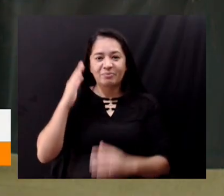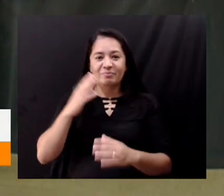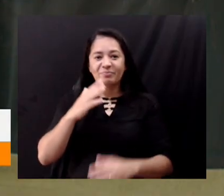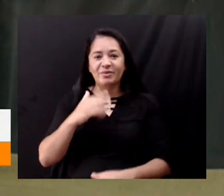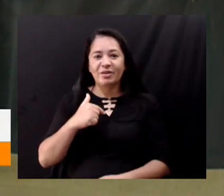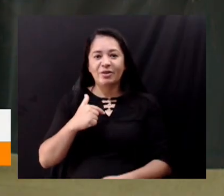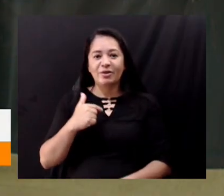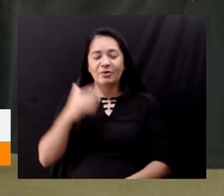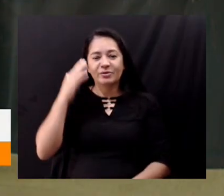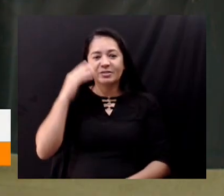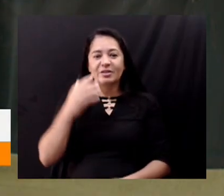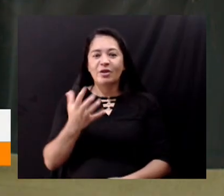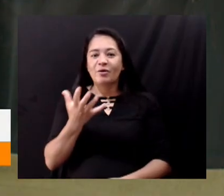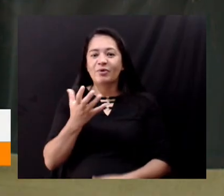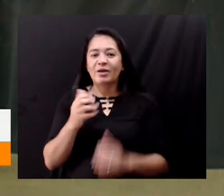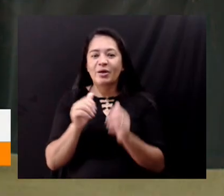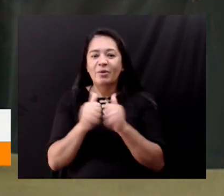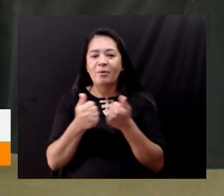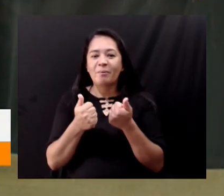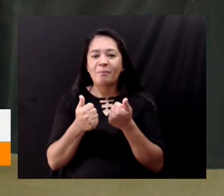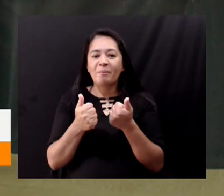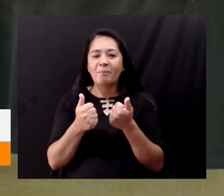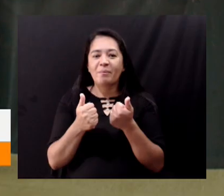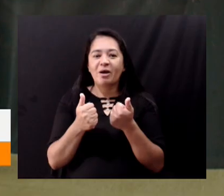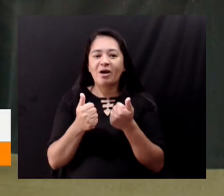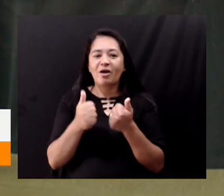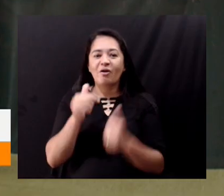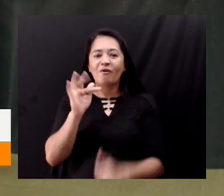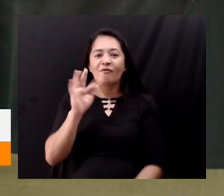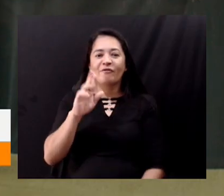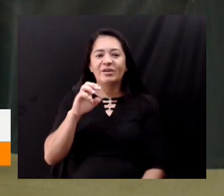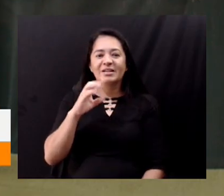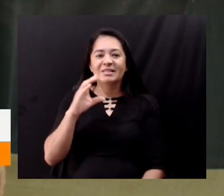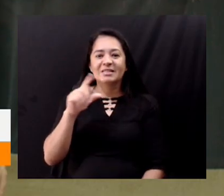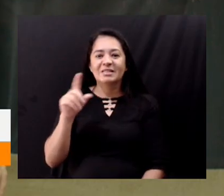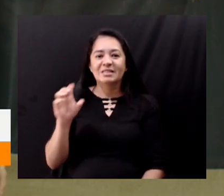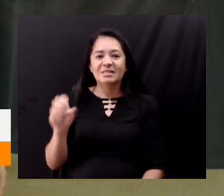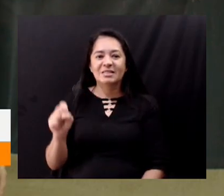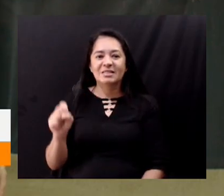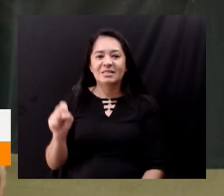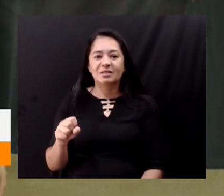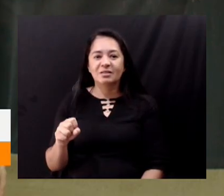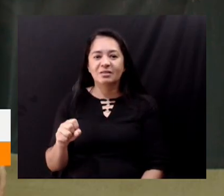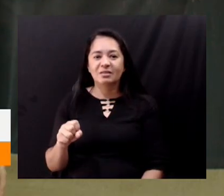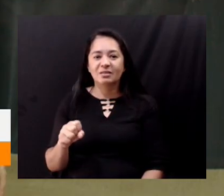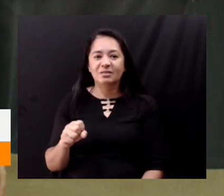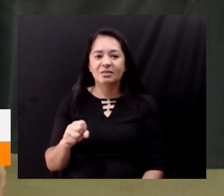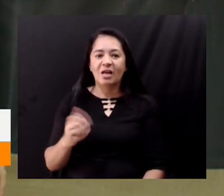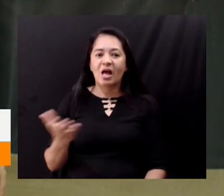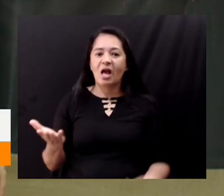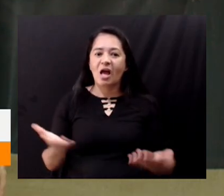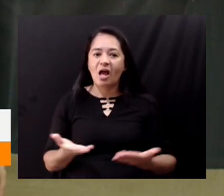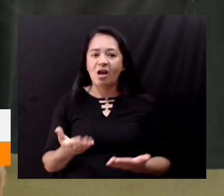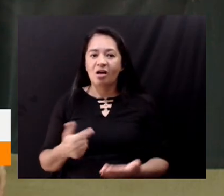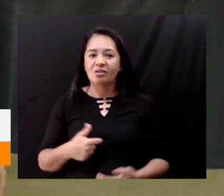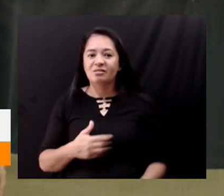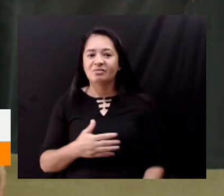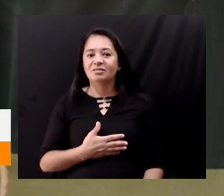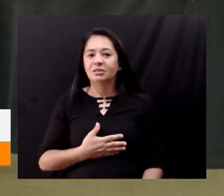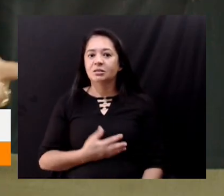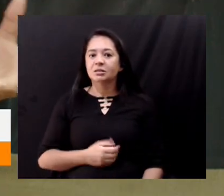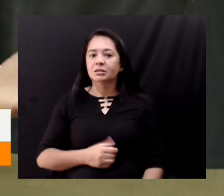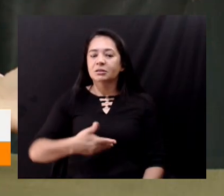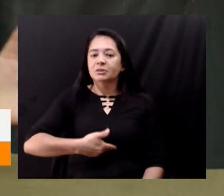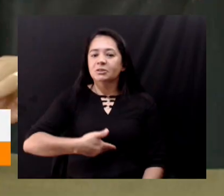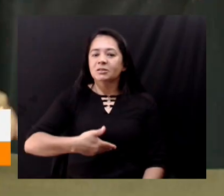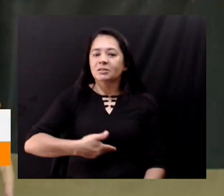Quentinho. E aí, se eu não como pão francês e como pão de forma, uma hora dessa aqui, meu estômago tá roncando, gritando de fome,